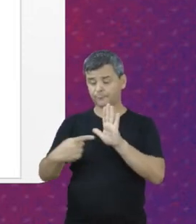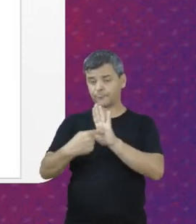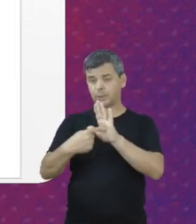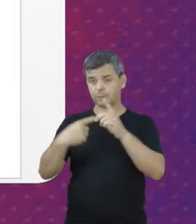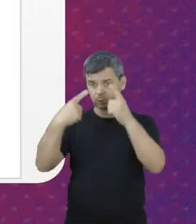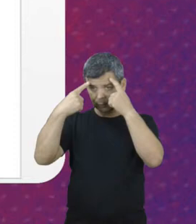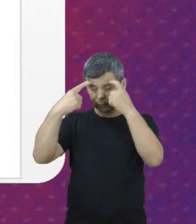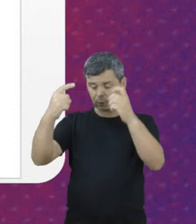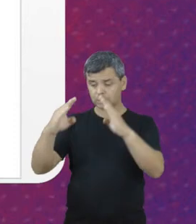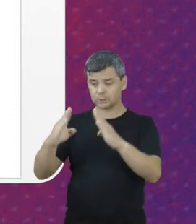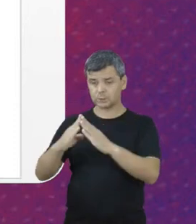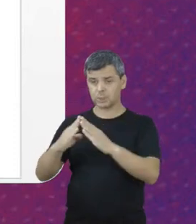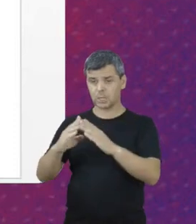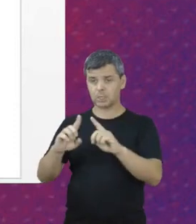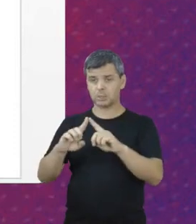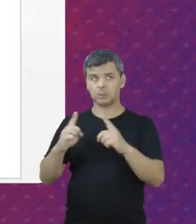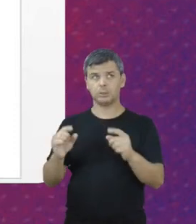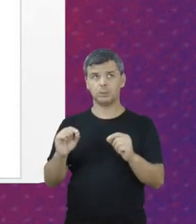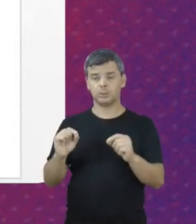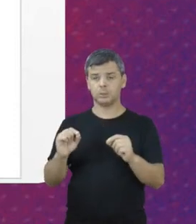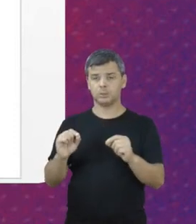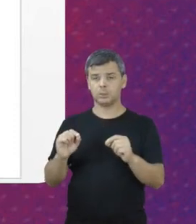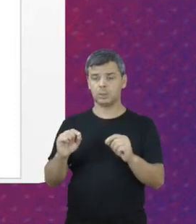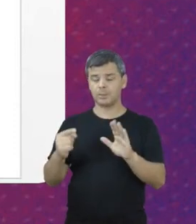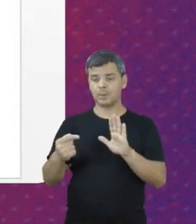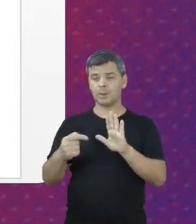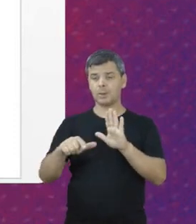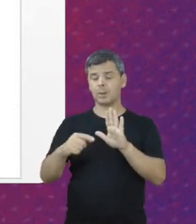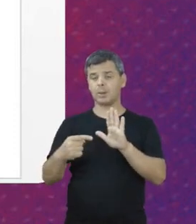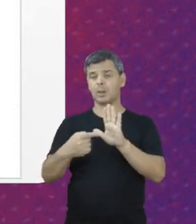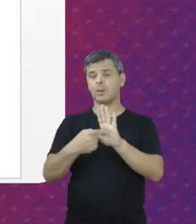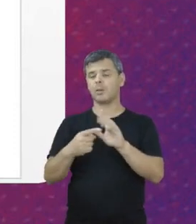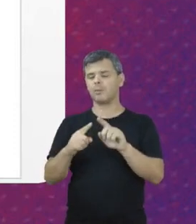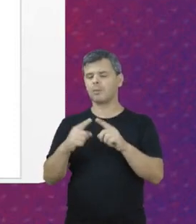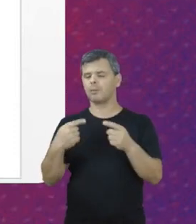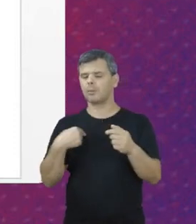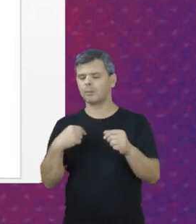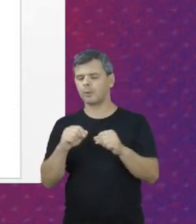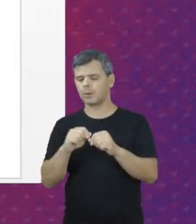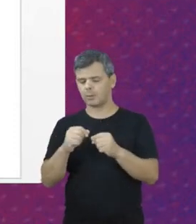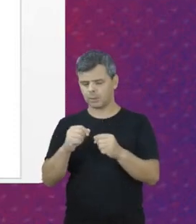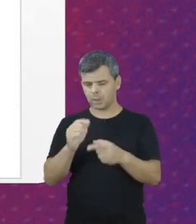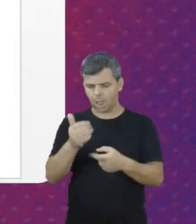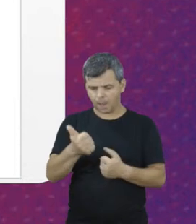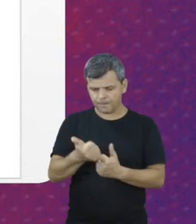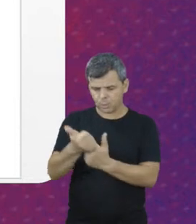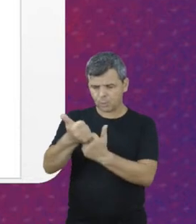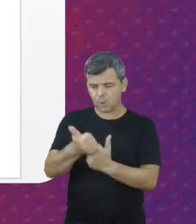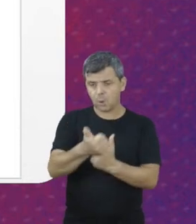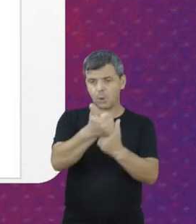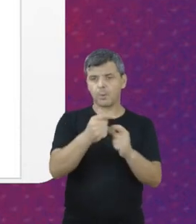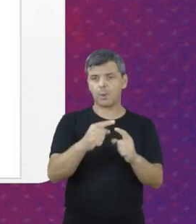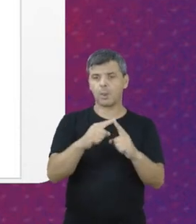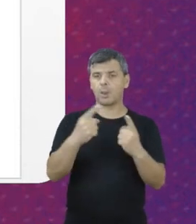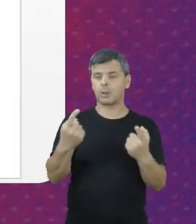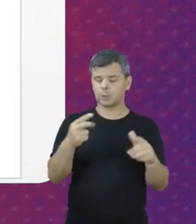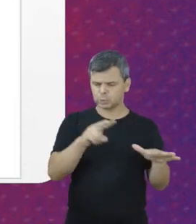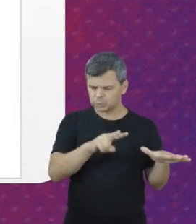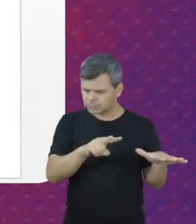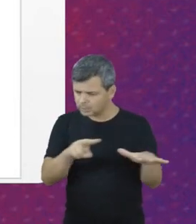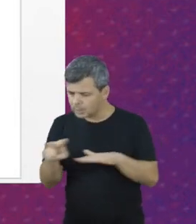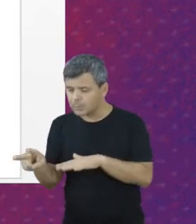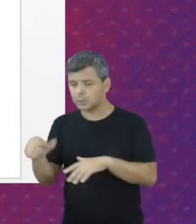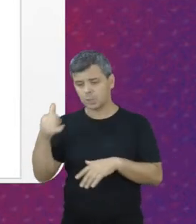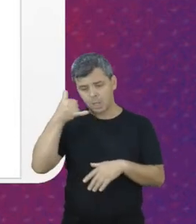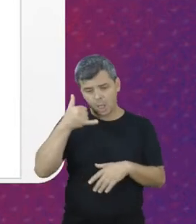violência doméstica depois das denúncias e ficam prestando esse serviço de assistência semanalmente, ligando,